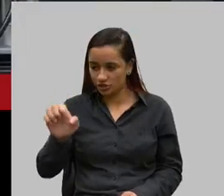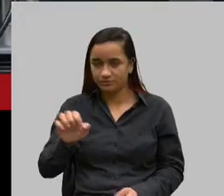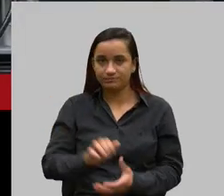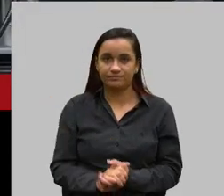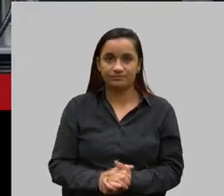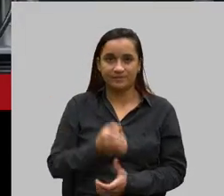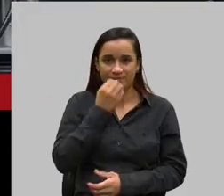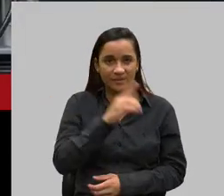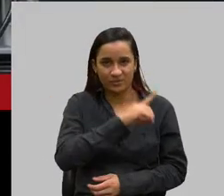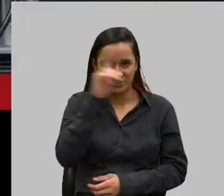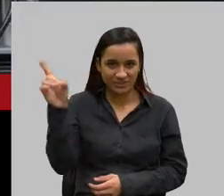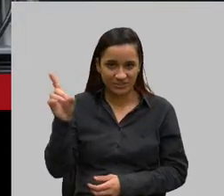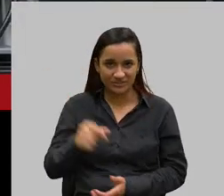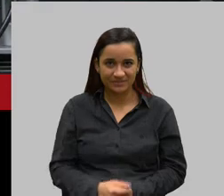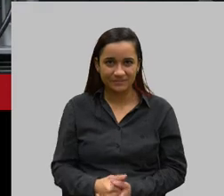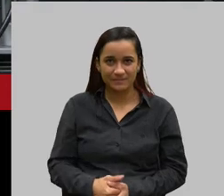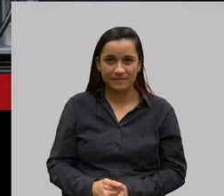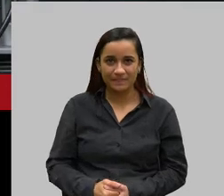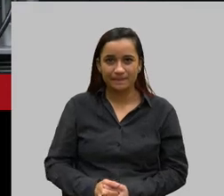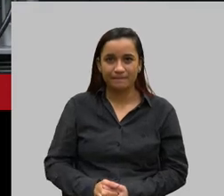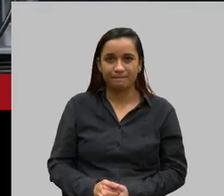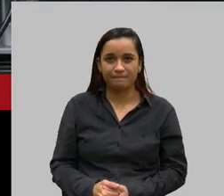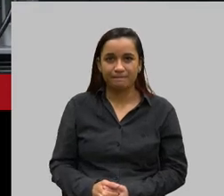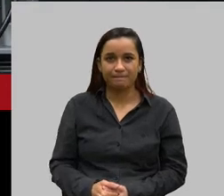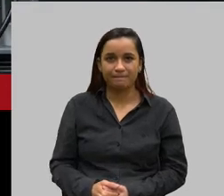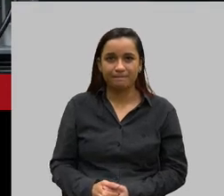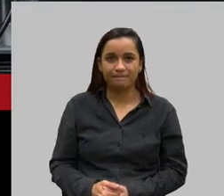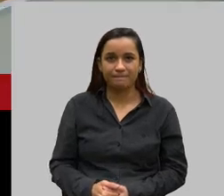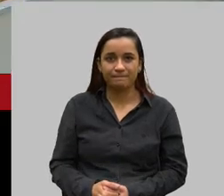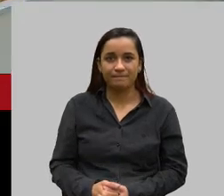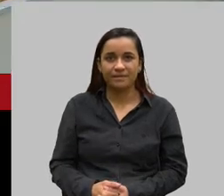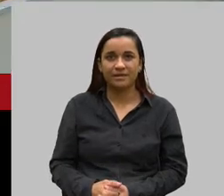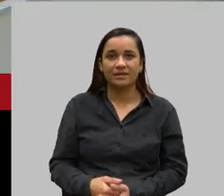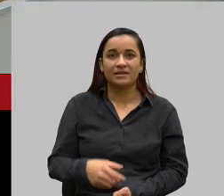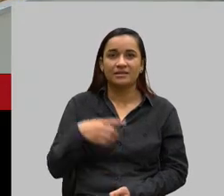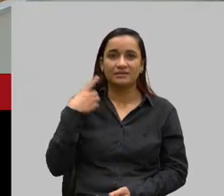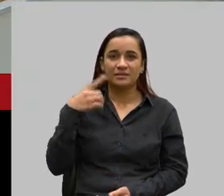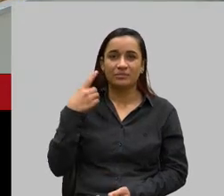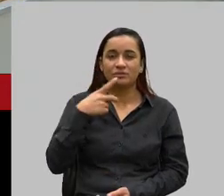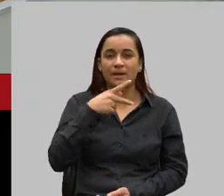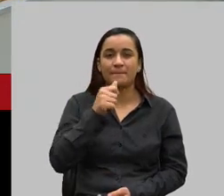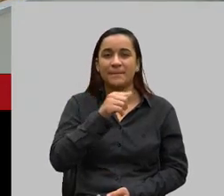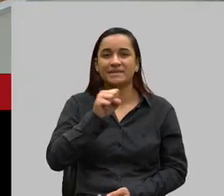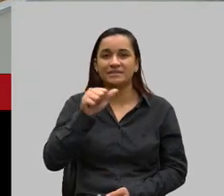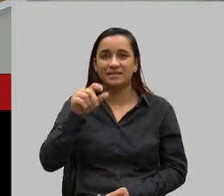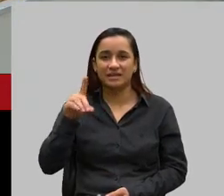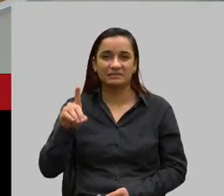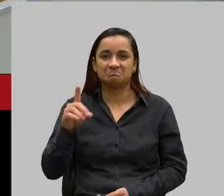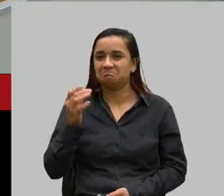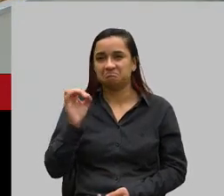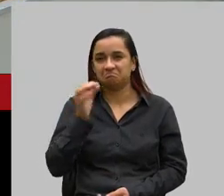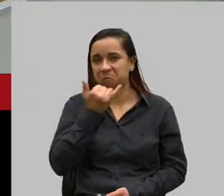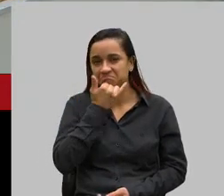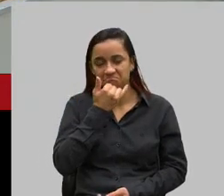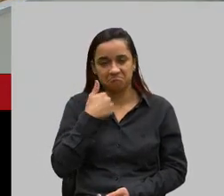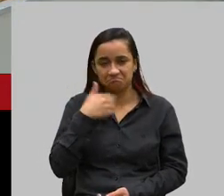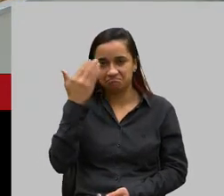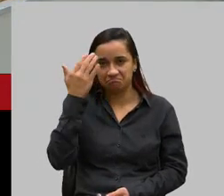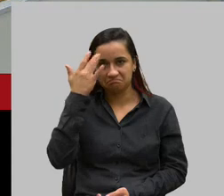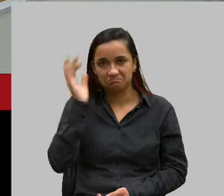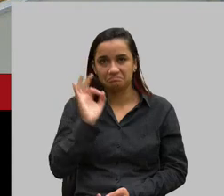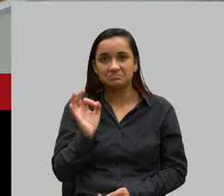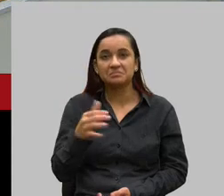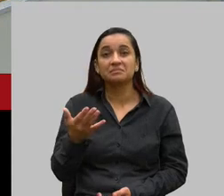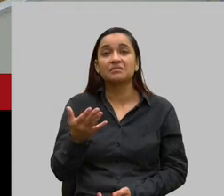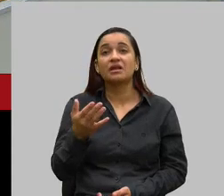passag não João Jú eu falei eu tô exone mesmo Deputado passag você falou cara amigo secretário tem uma intimidade